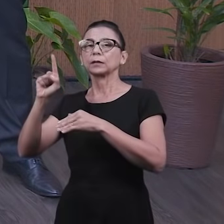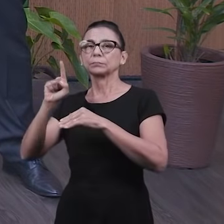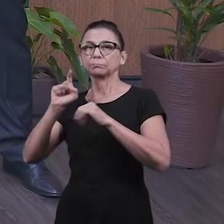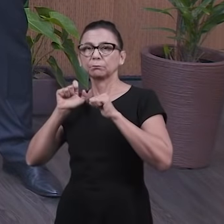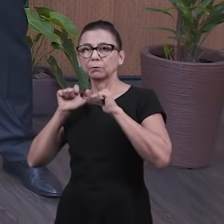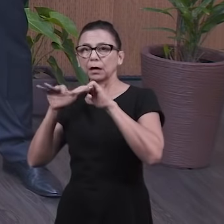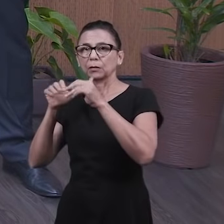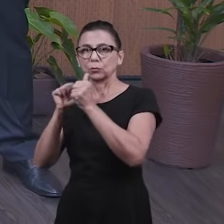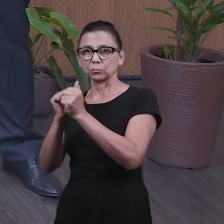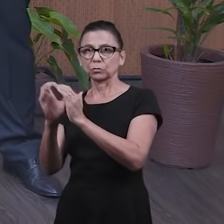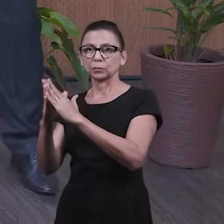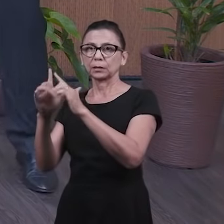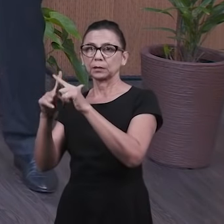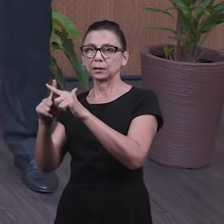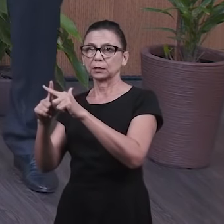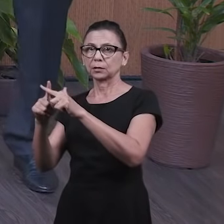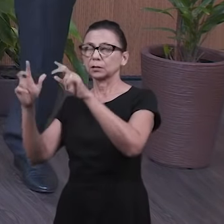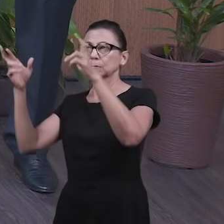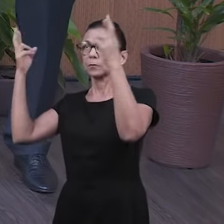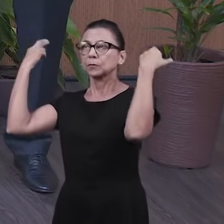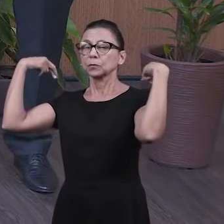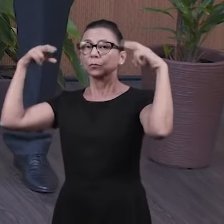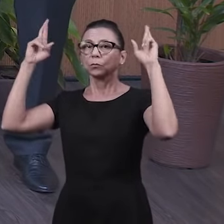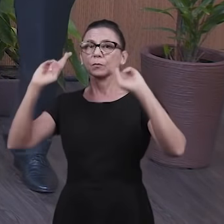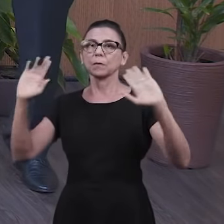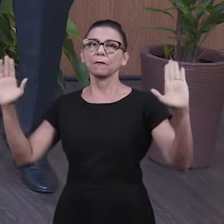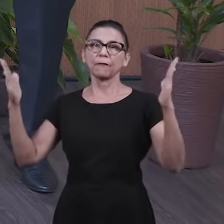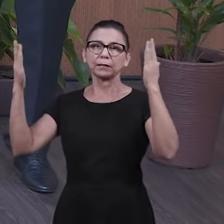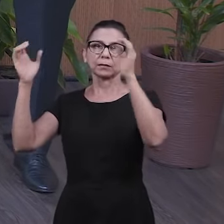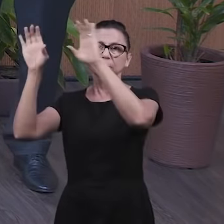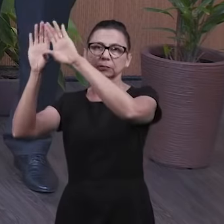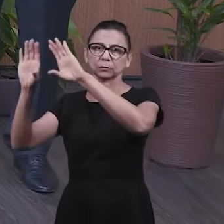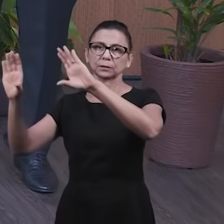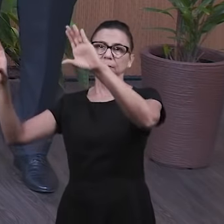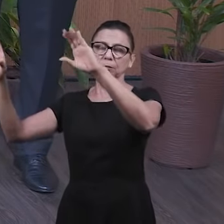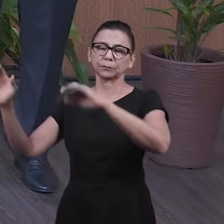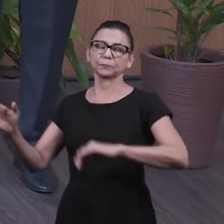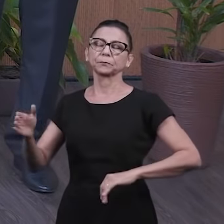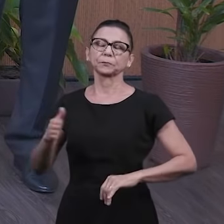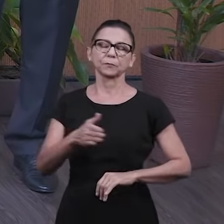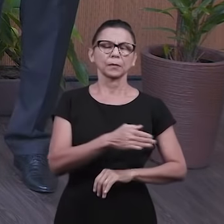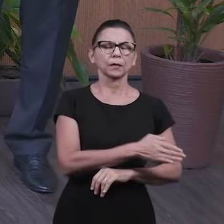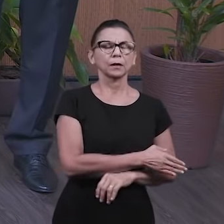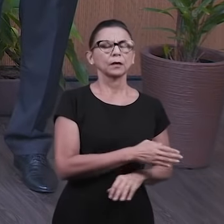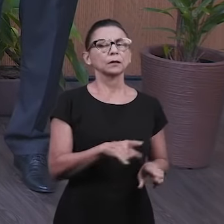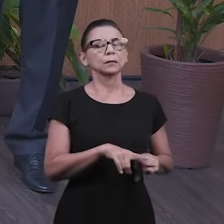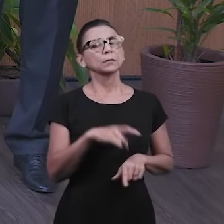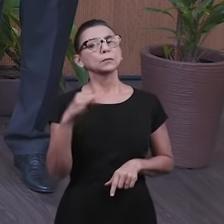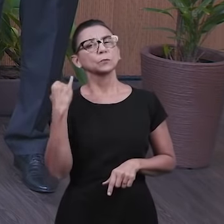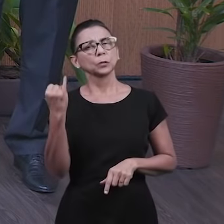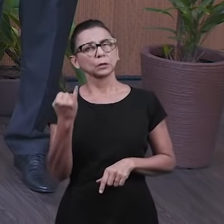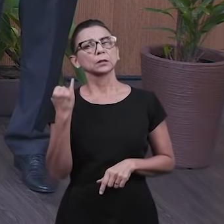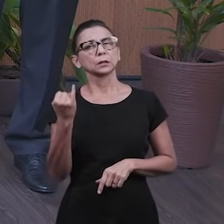nós destacarmos aquilo que, na verdade, todos bem sabemos. Os